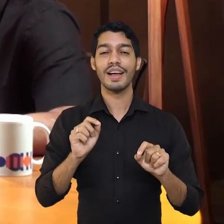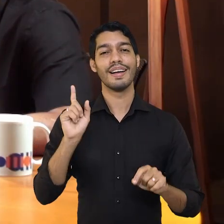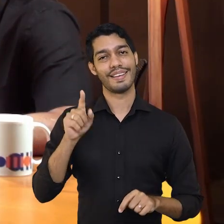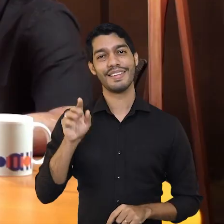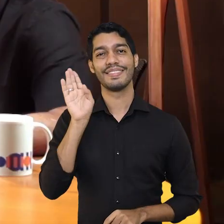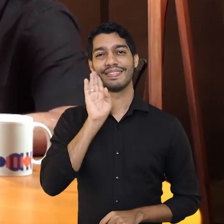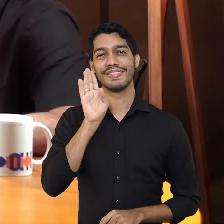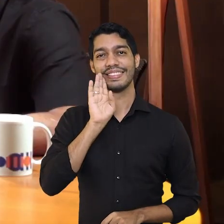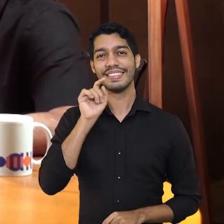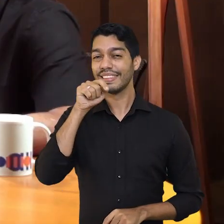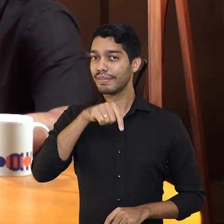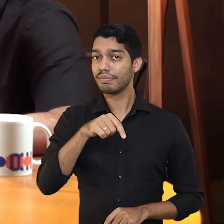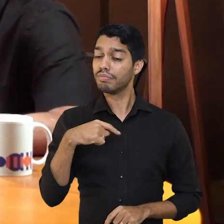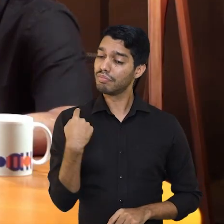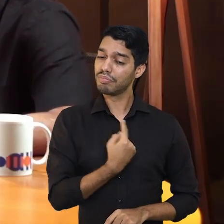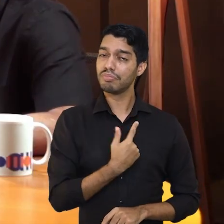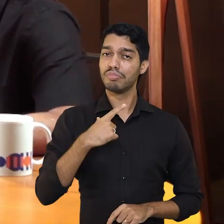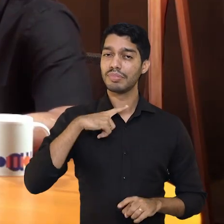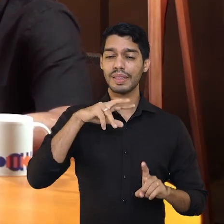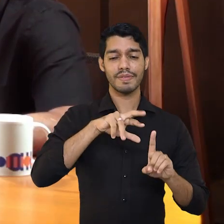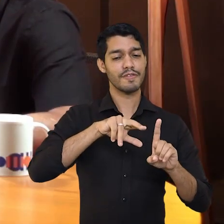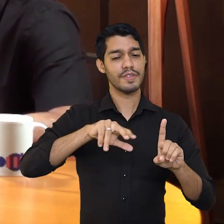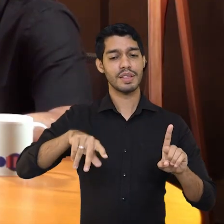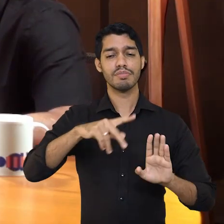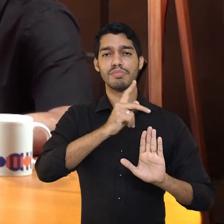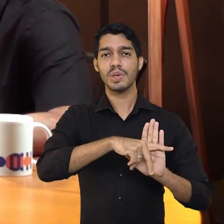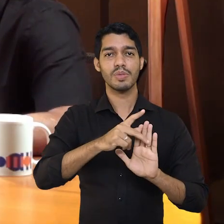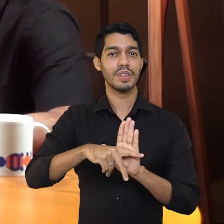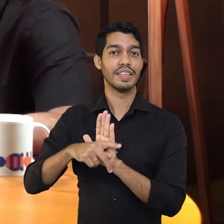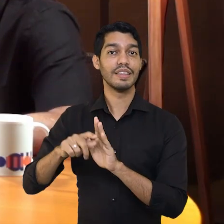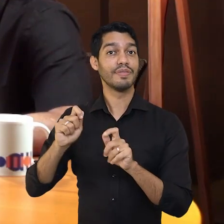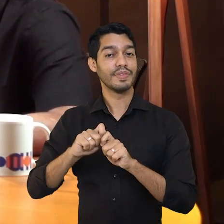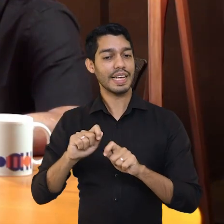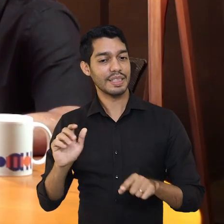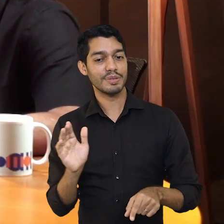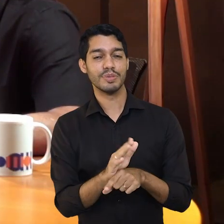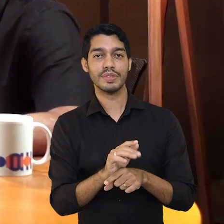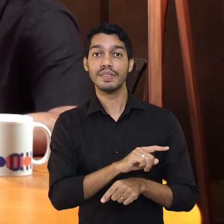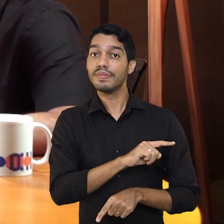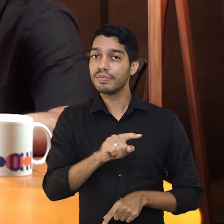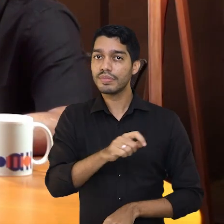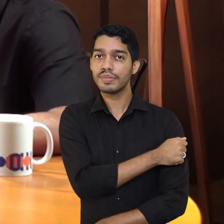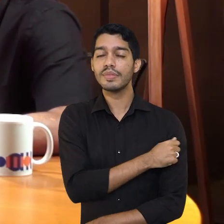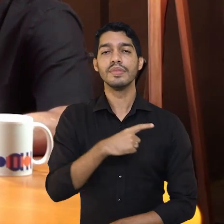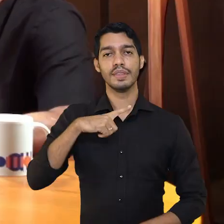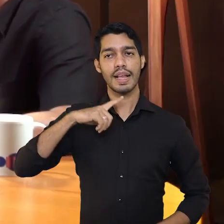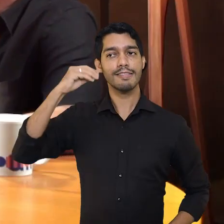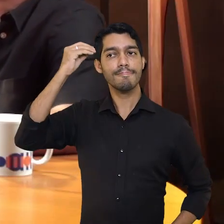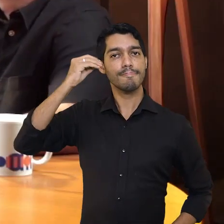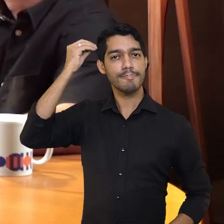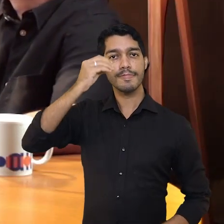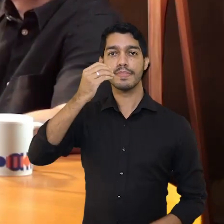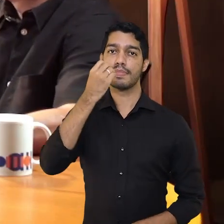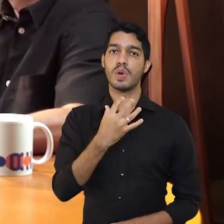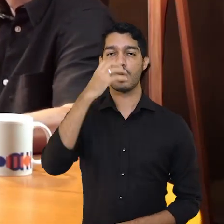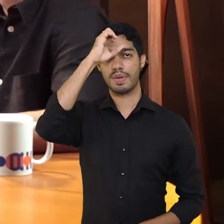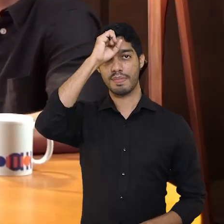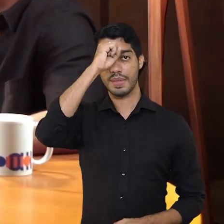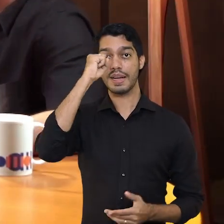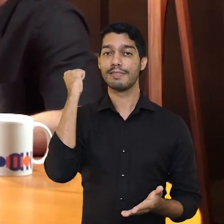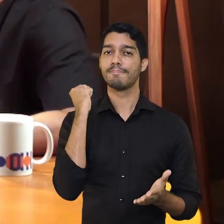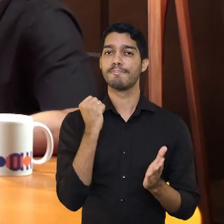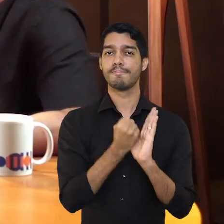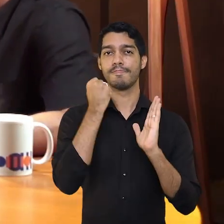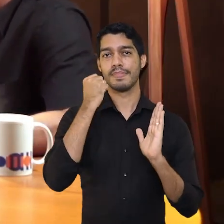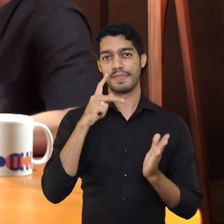querem chegar e o que eles querem contribuir também. Então, assim, é bem bacana. Acho que hoje dentro do Elite a gente tem muita diversidade de projetos